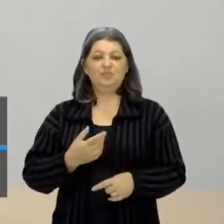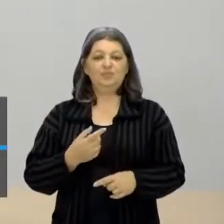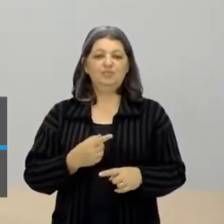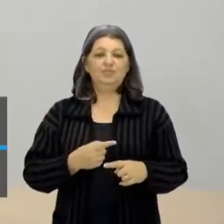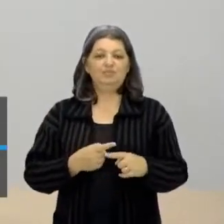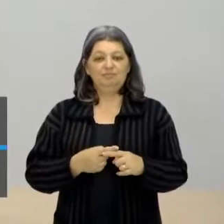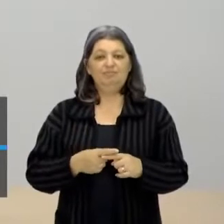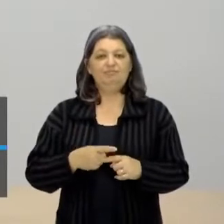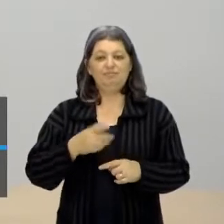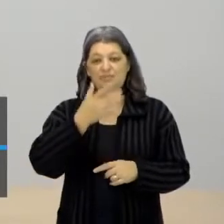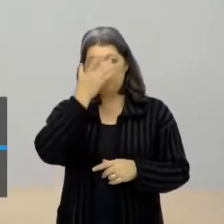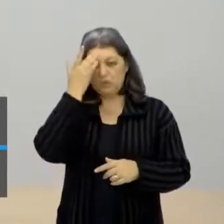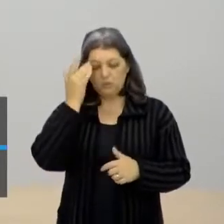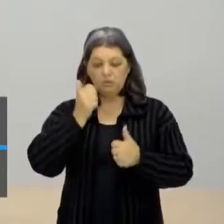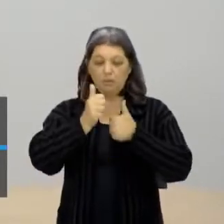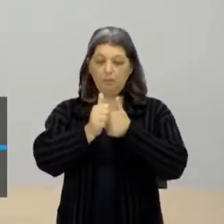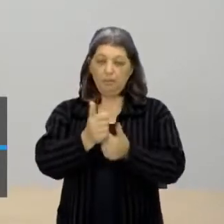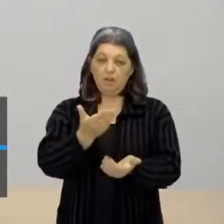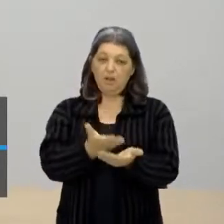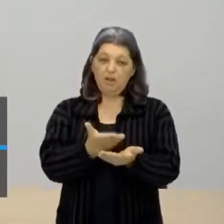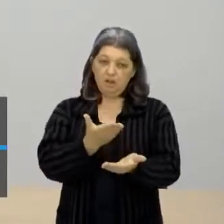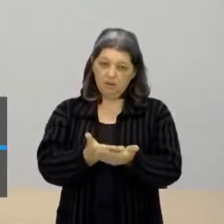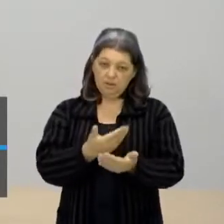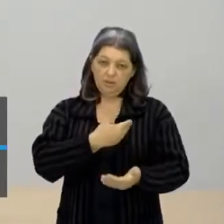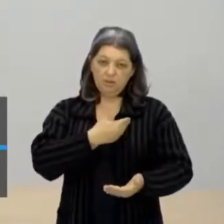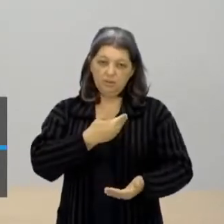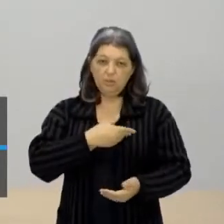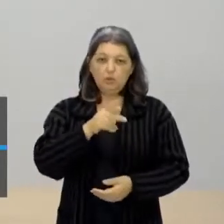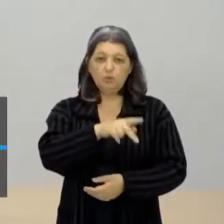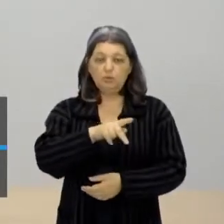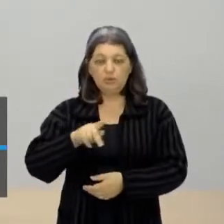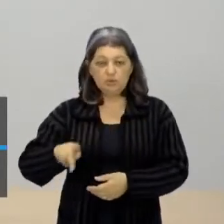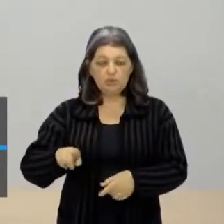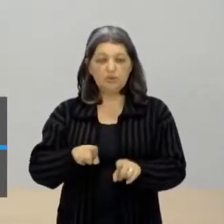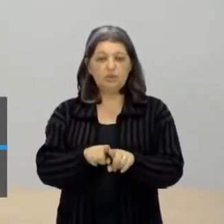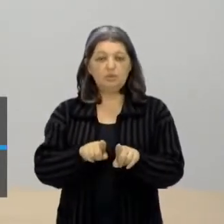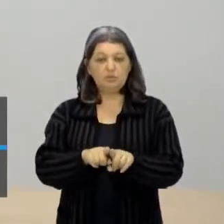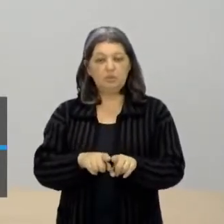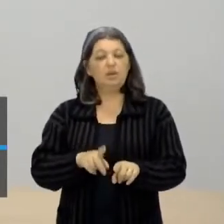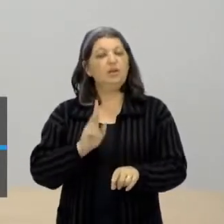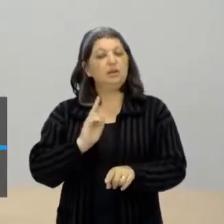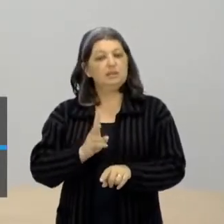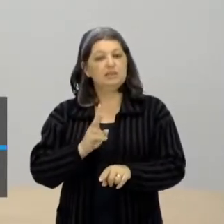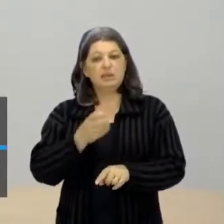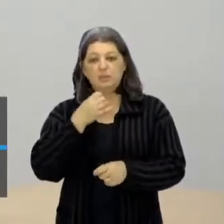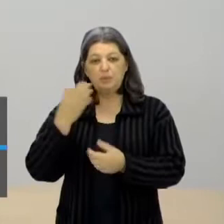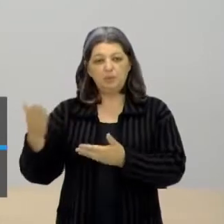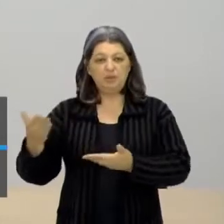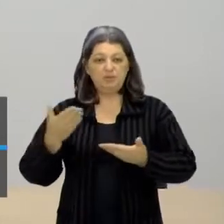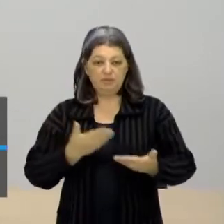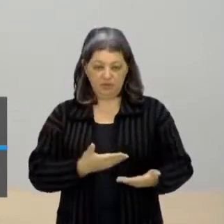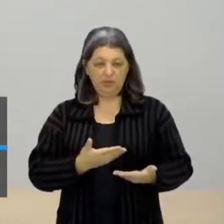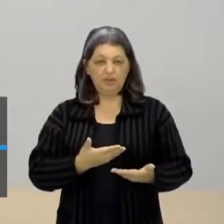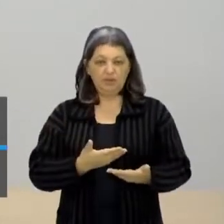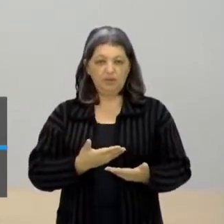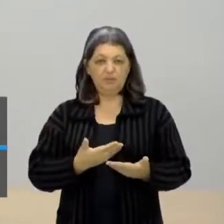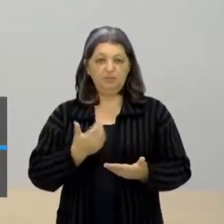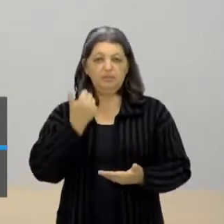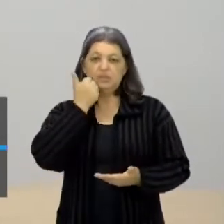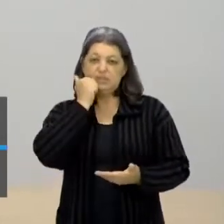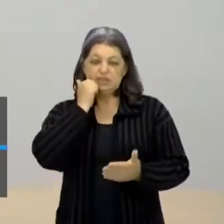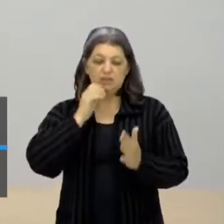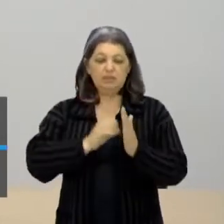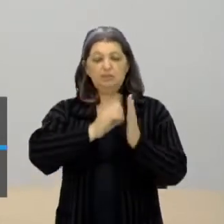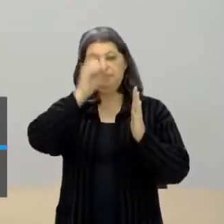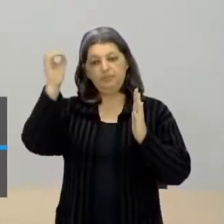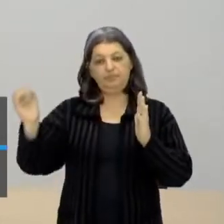responsáveis que acompanham nossas aulas e, claro, nossos queridos colegas professores, que são sempre muito bem-vindos aqui nas aulas de ciências do Centro de Mídias.